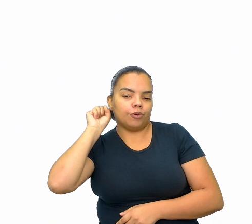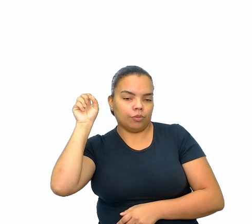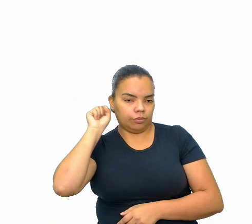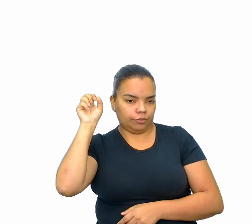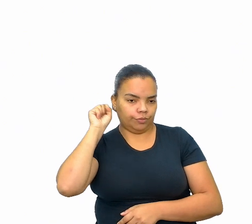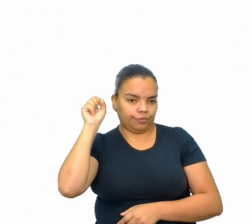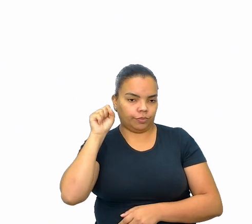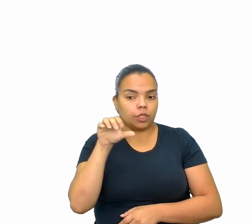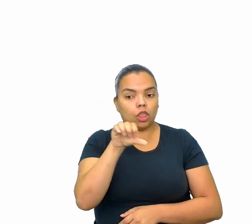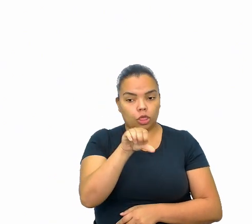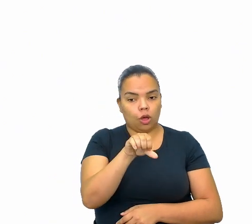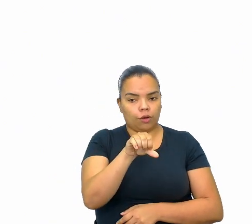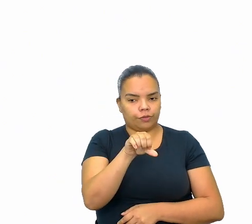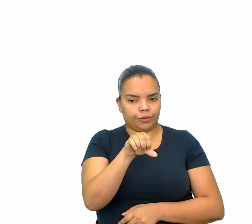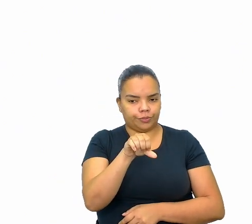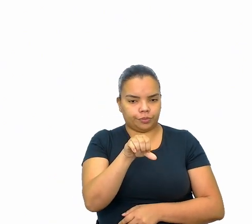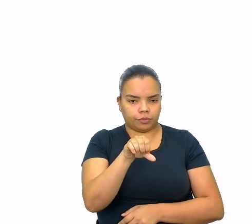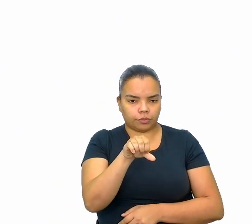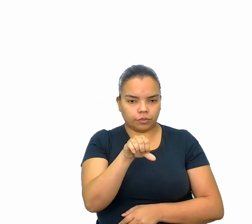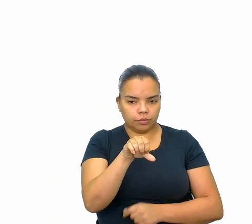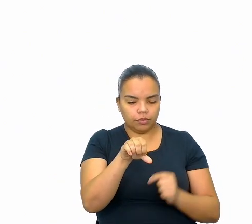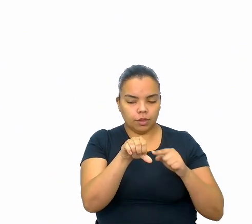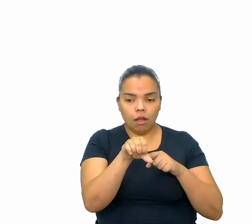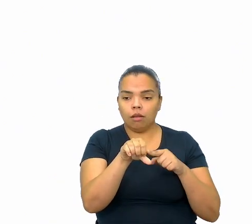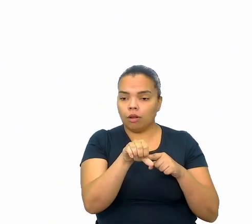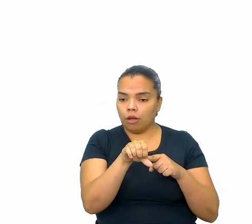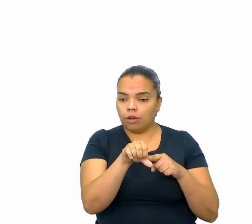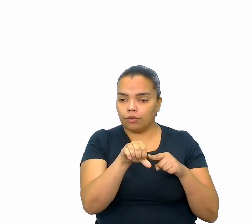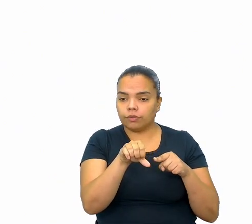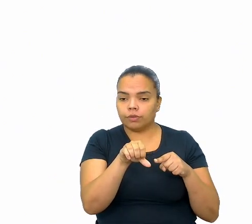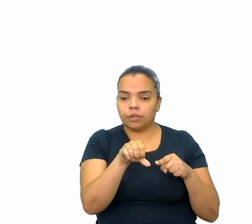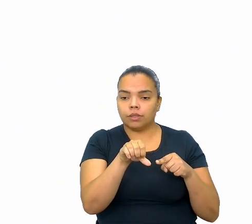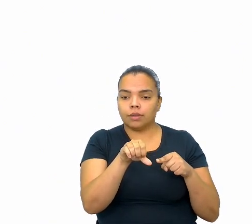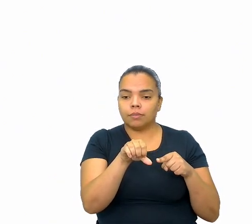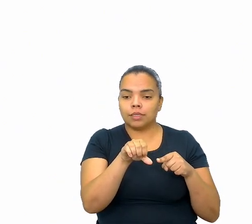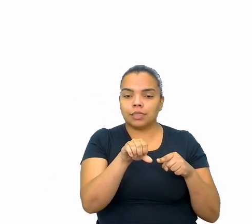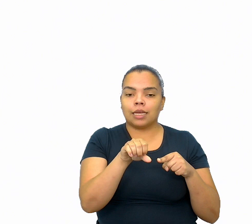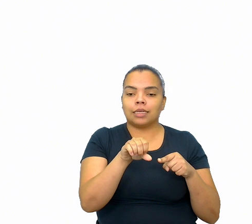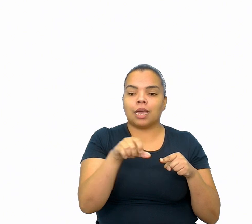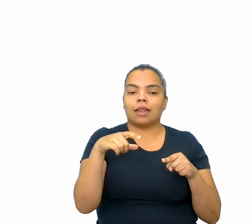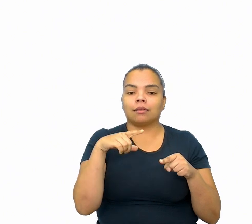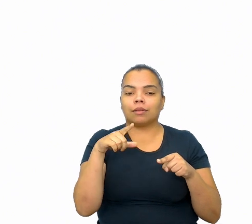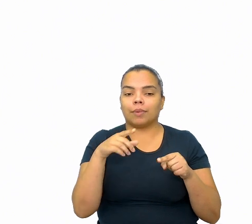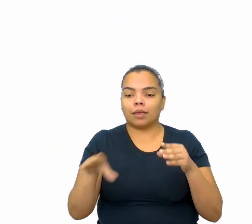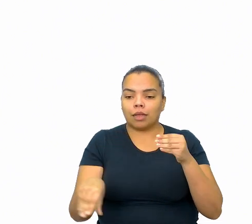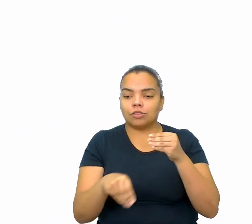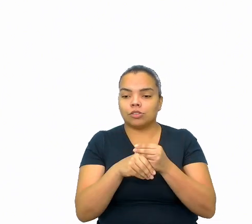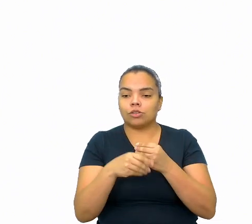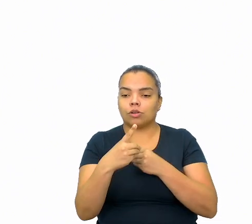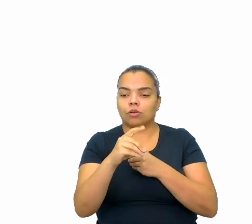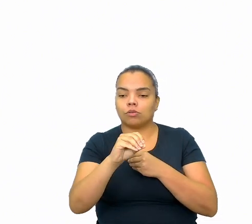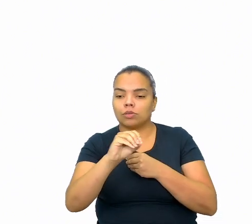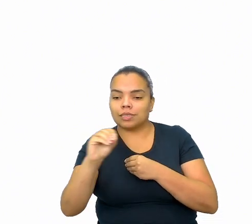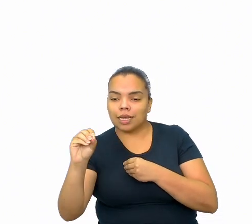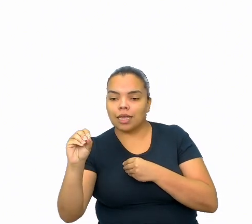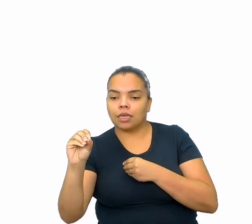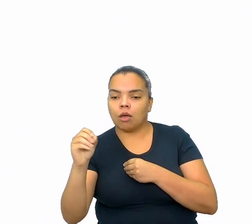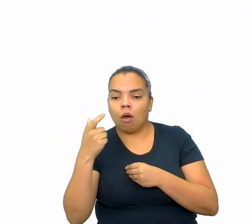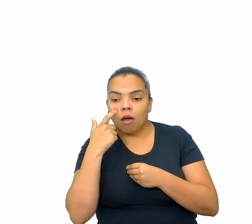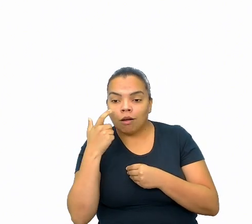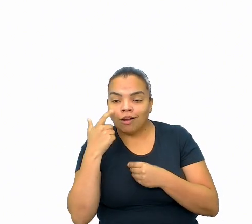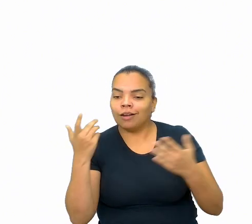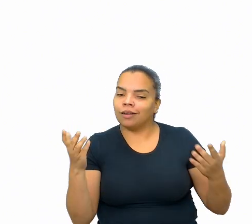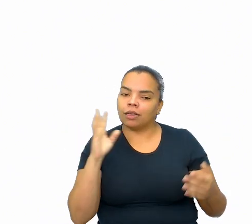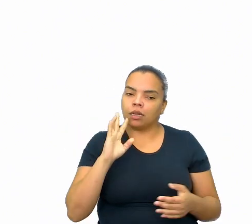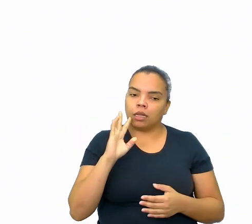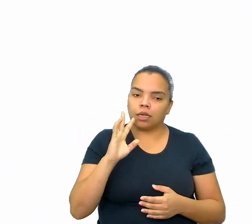número 9, o algarismo 9, né? Mas aí ela adicionou o número 100, olha só que bacana. Então, a